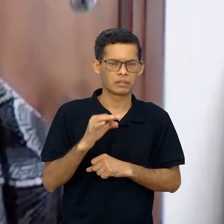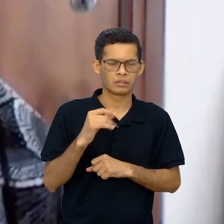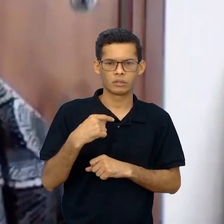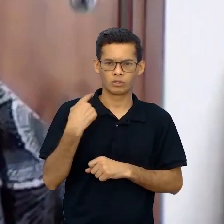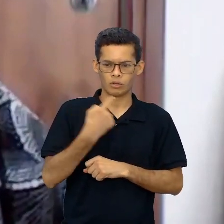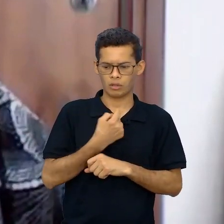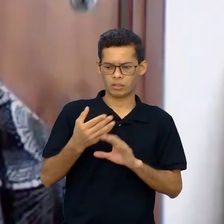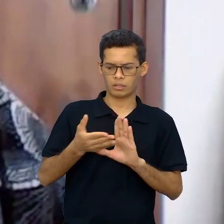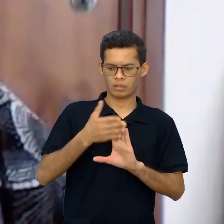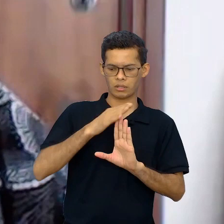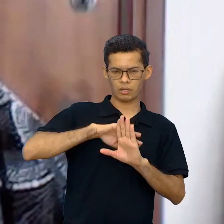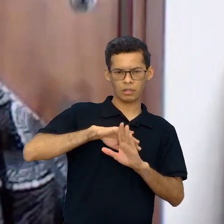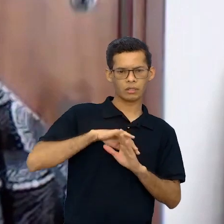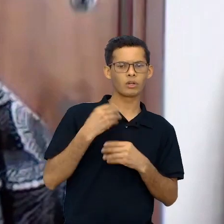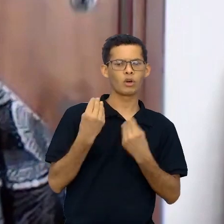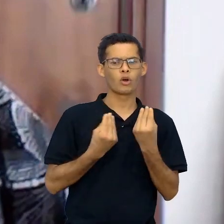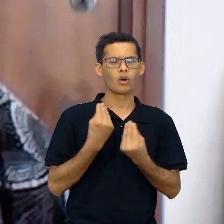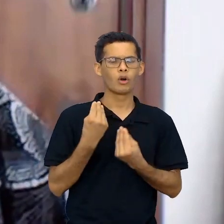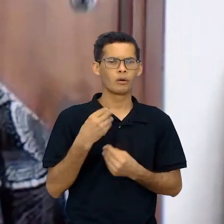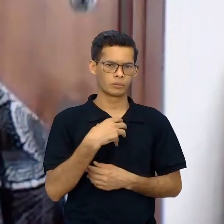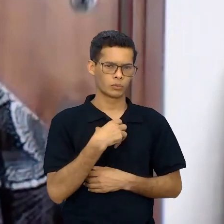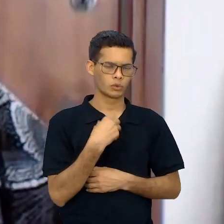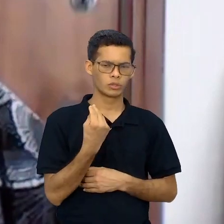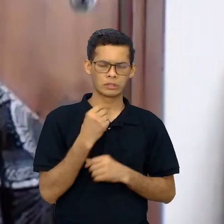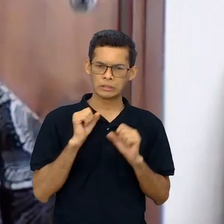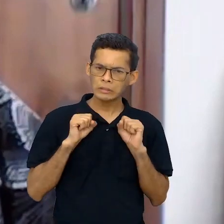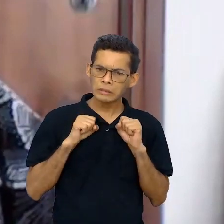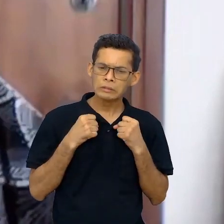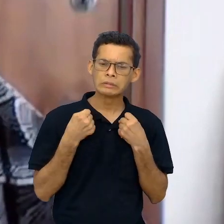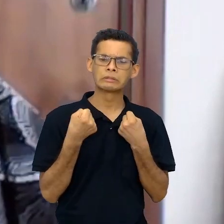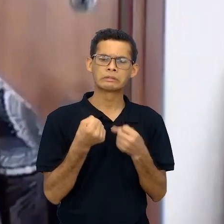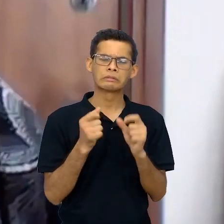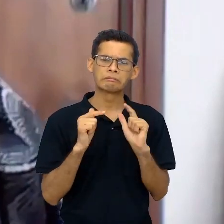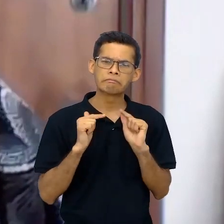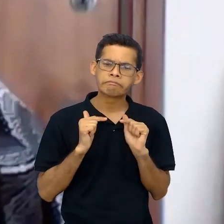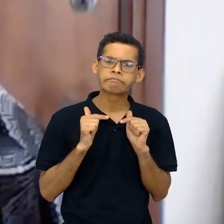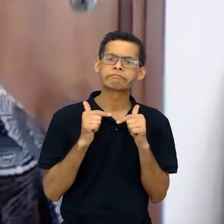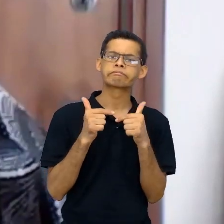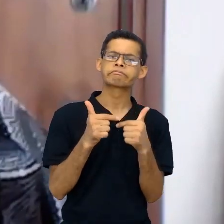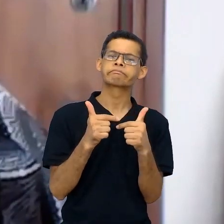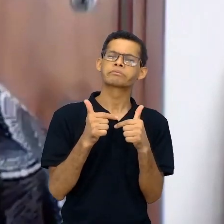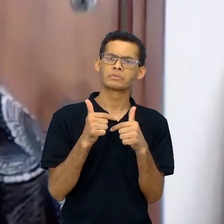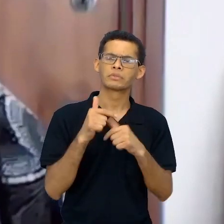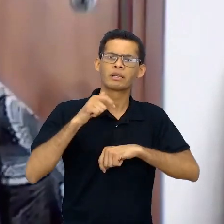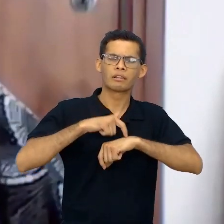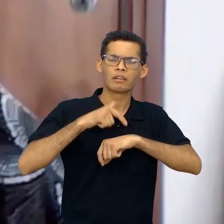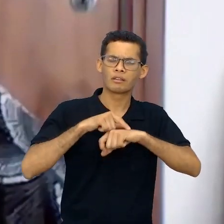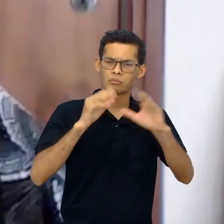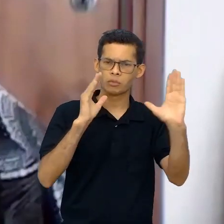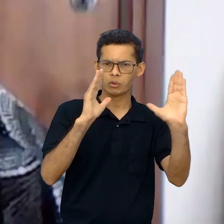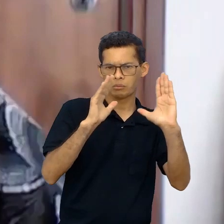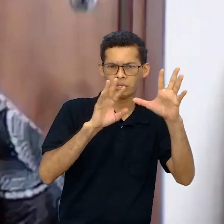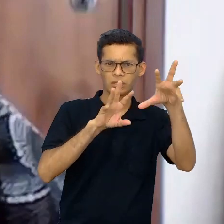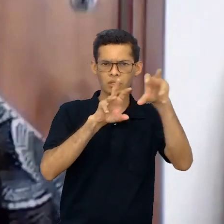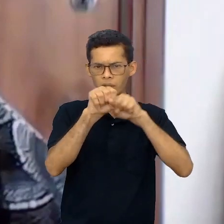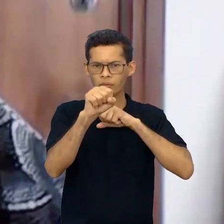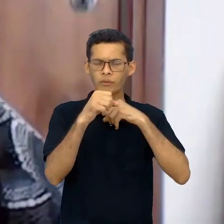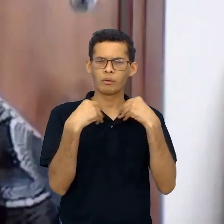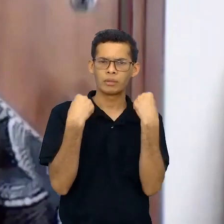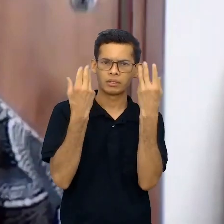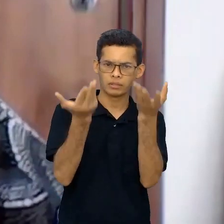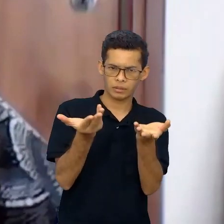o quanto nós estamos debruçados nessas breves formações que nós fazemos